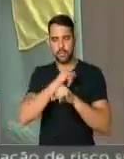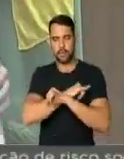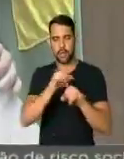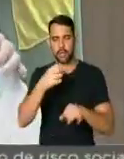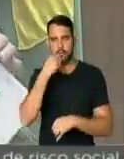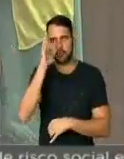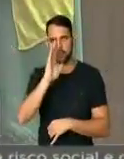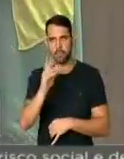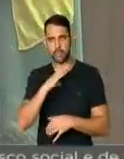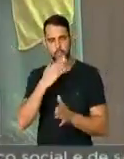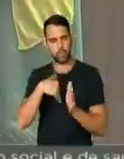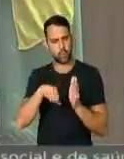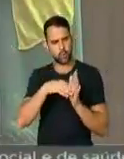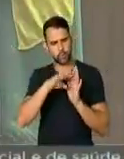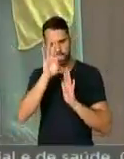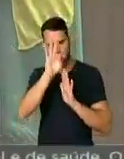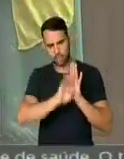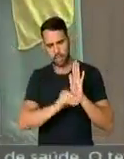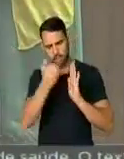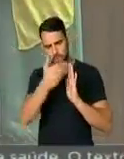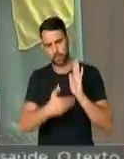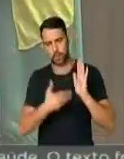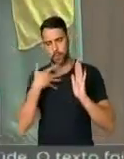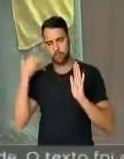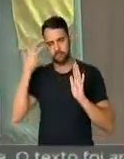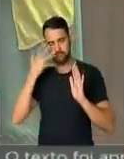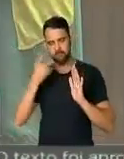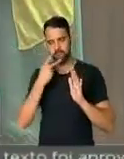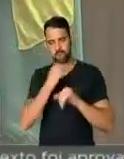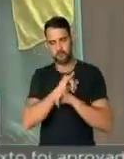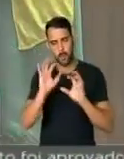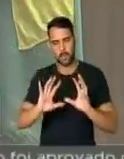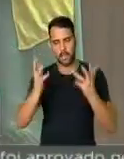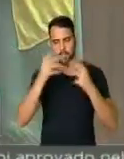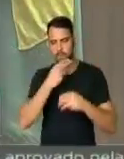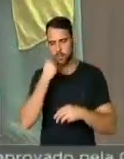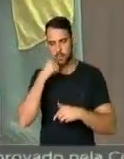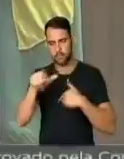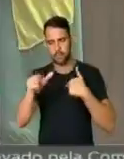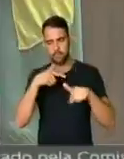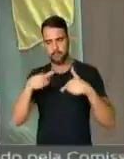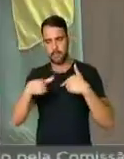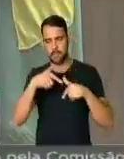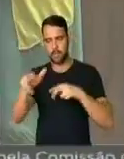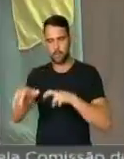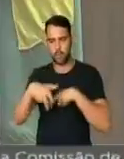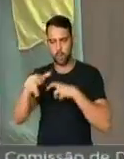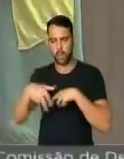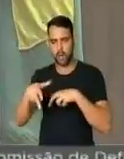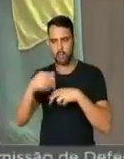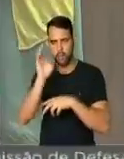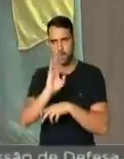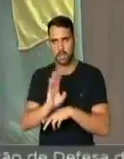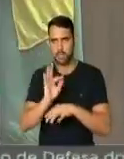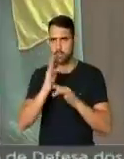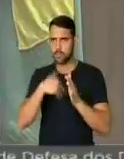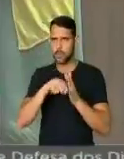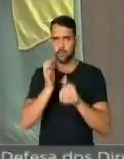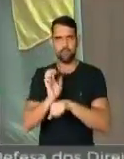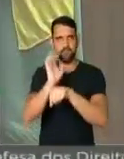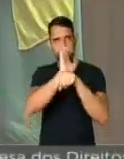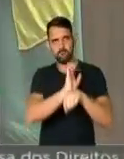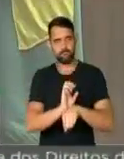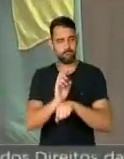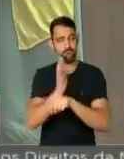Voz do Brasil a íntegra da nossa manifestação, homenageando os trabalhadores e as trabalhadoras rurais desse país